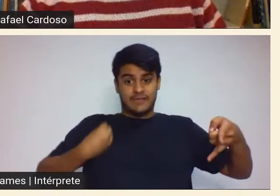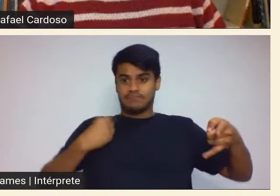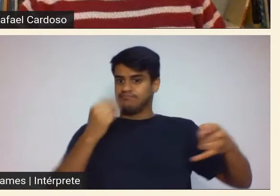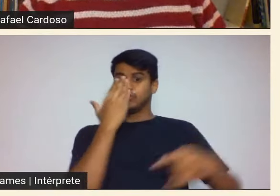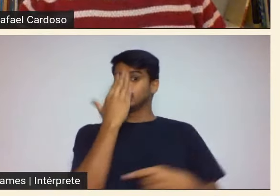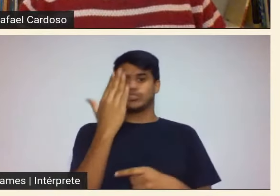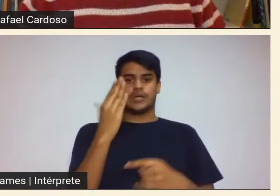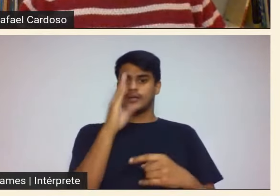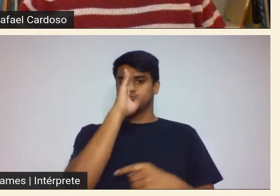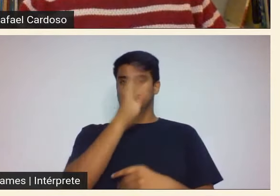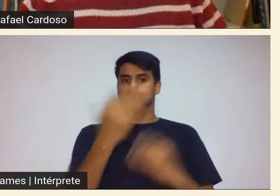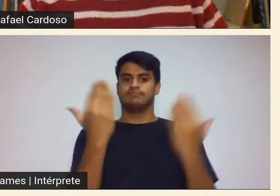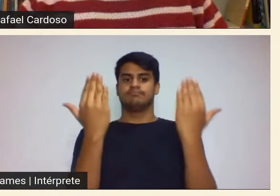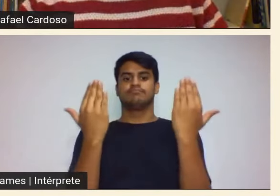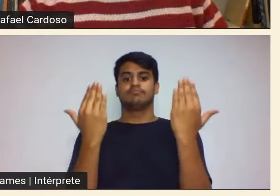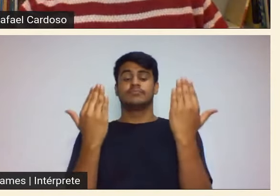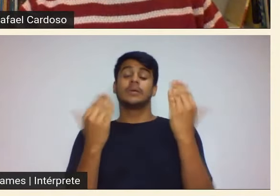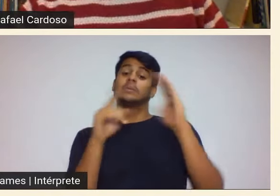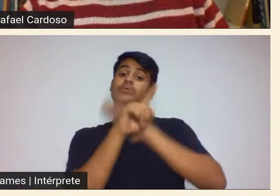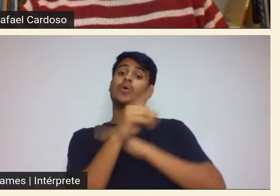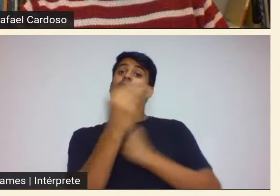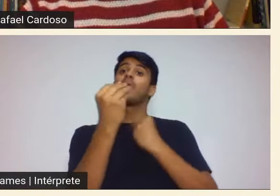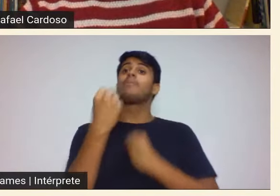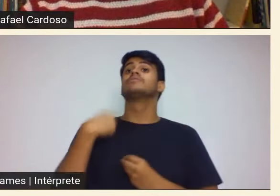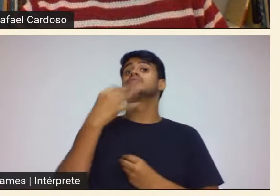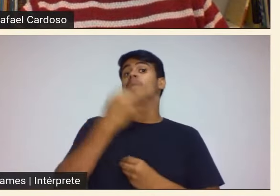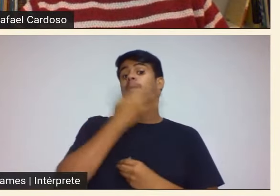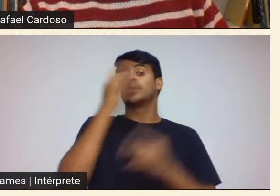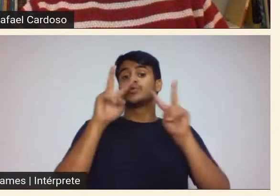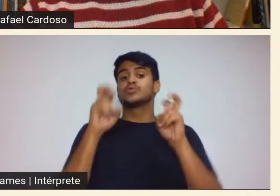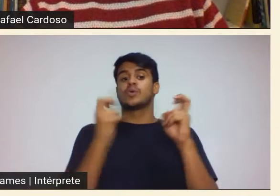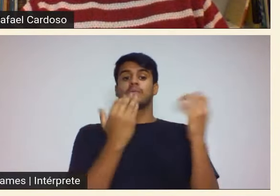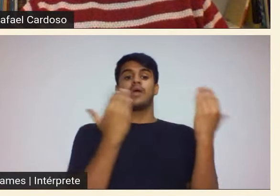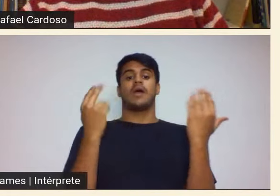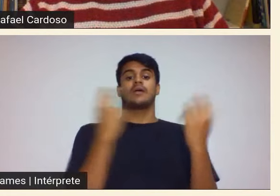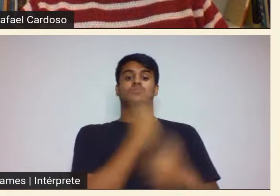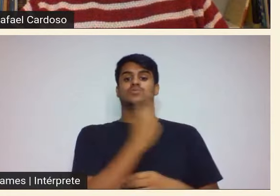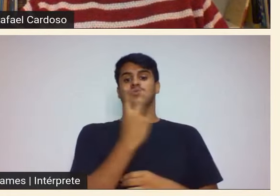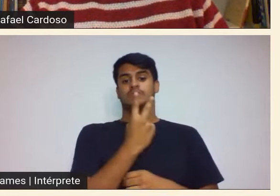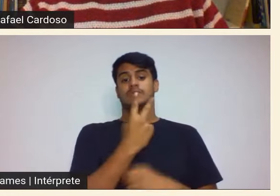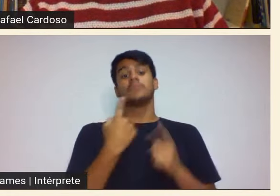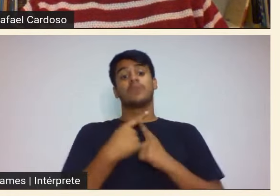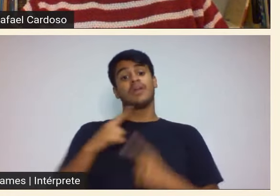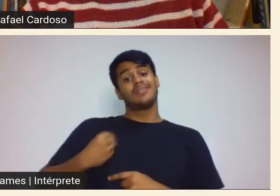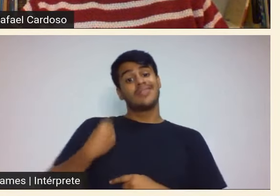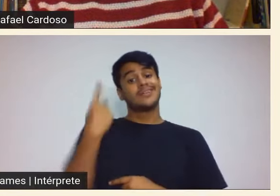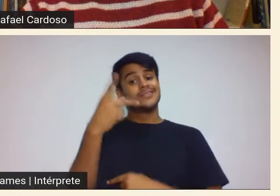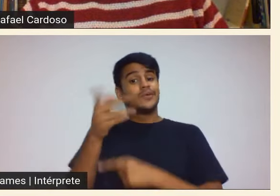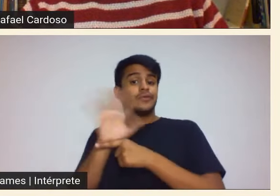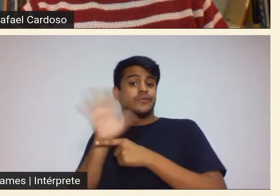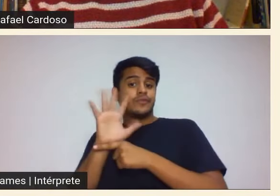como você vê as duas, na verdade, lembrando que elas estão presentes no teu vídeo.